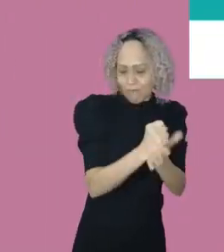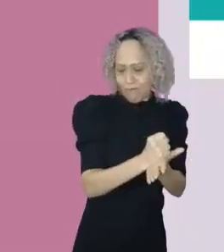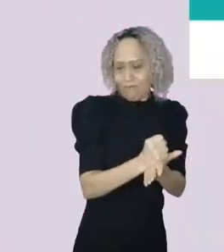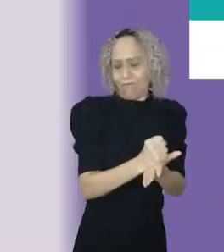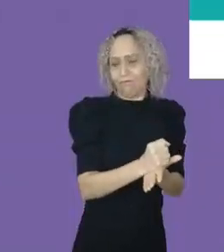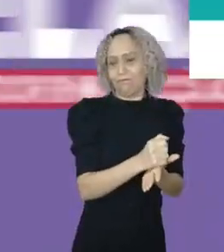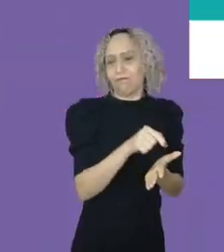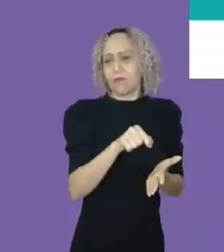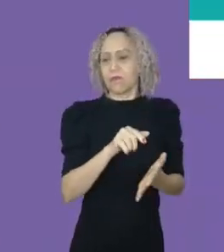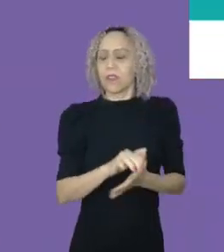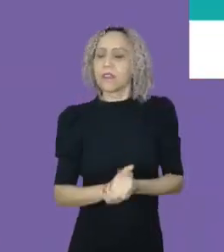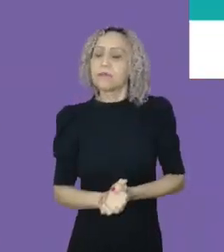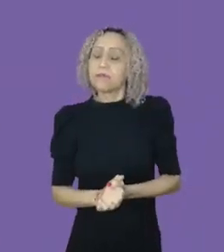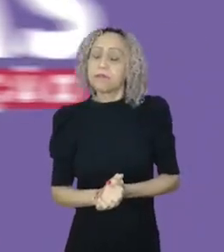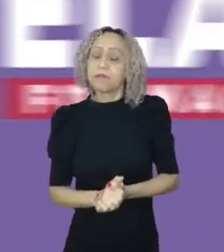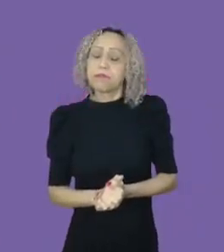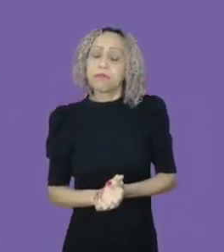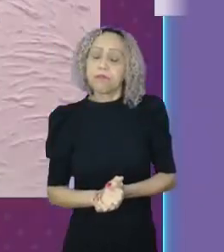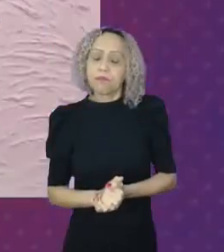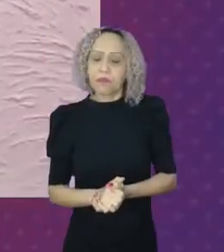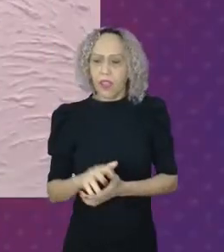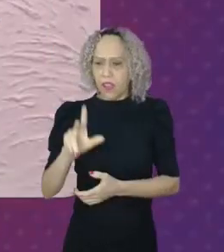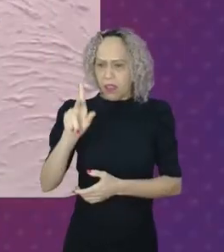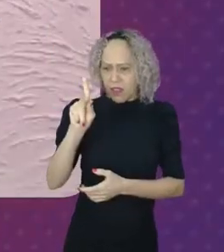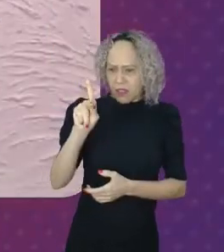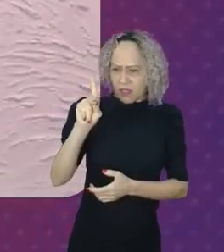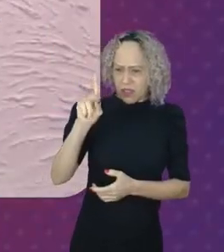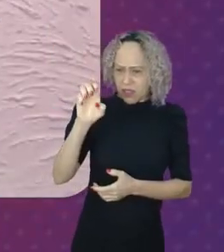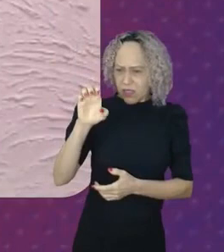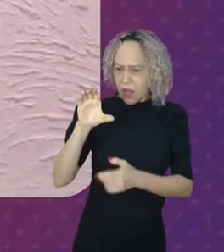trabalho. Em relação à PEC,